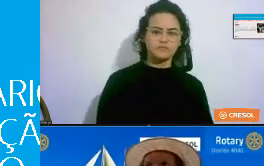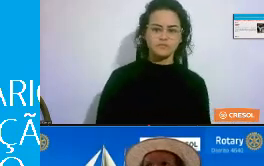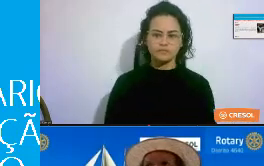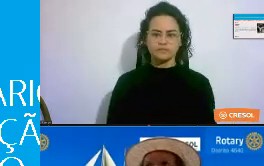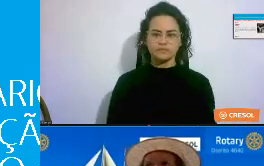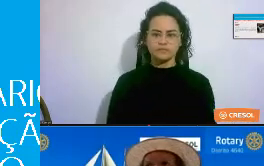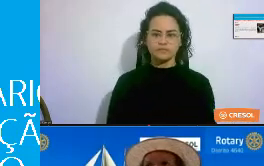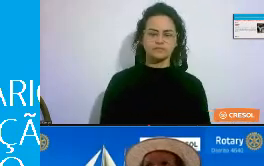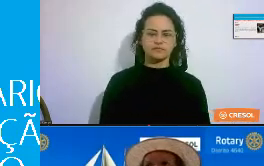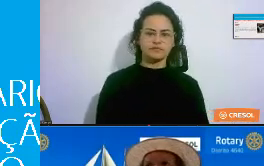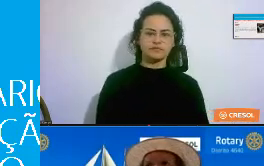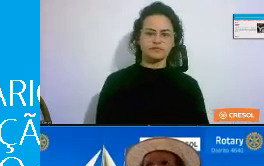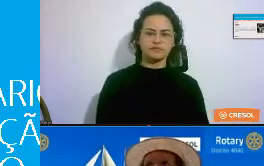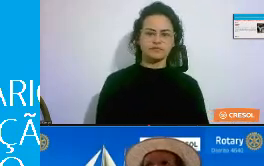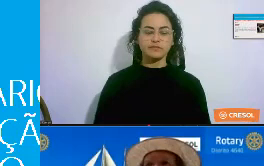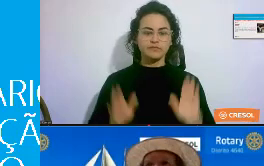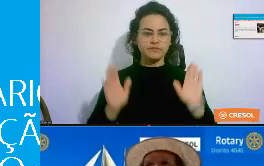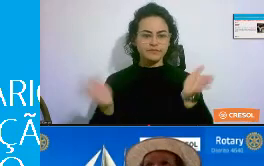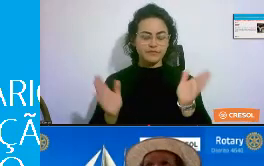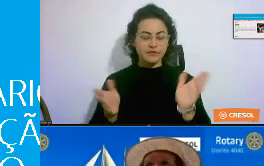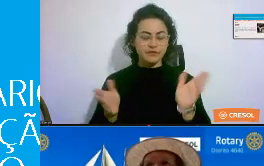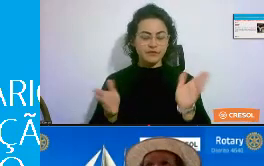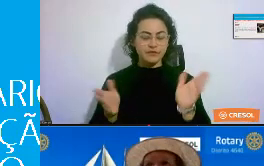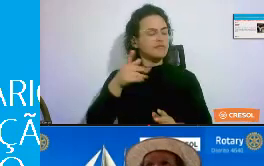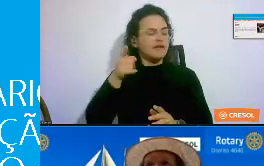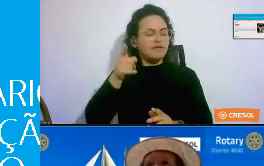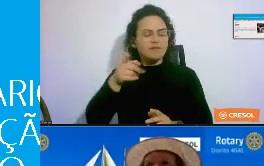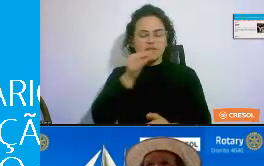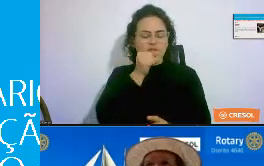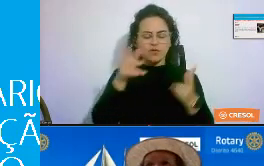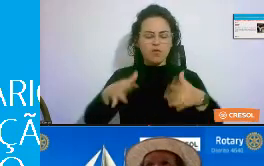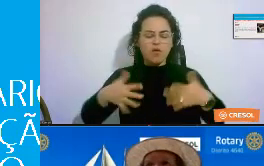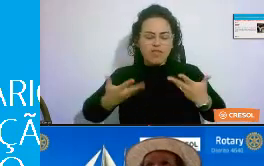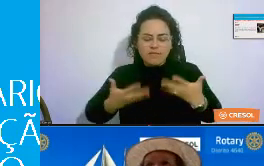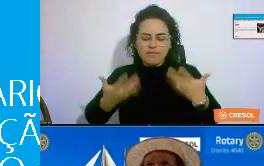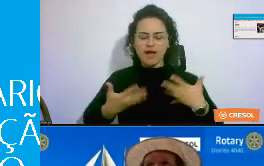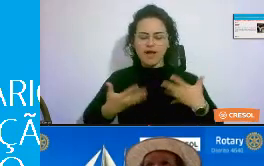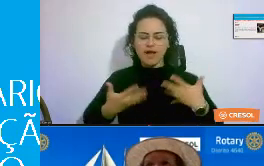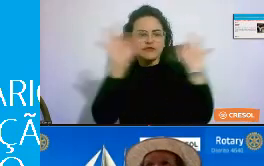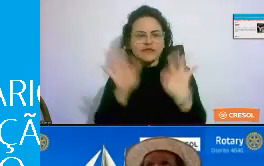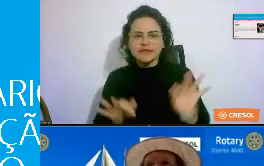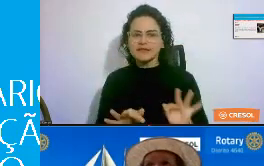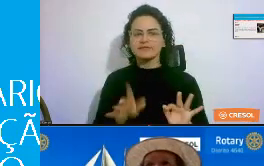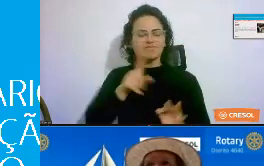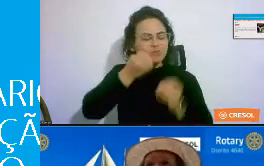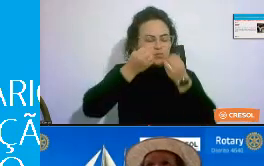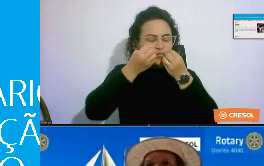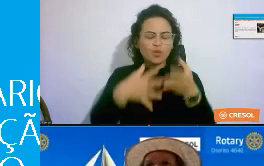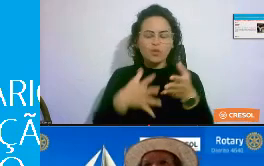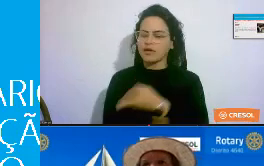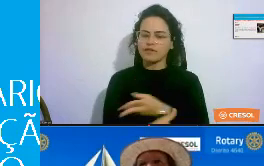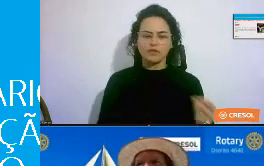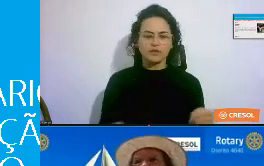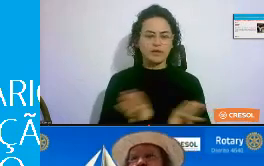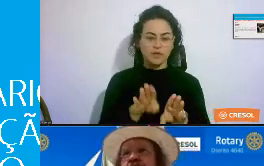que a alegria que se traz é um clima fantasticamente maravilhoso. Outra doação que foi